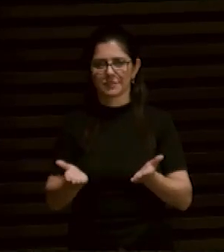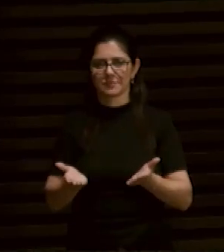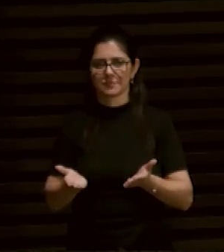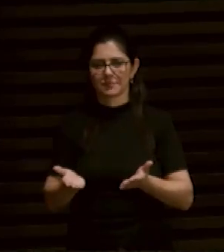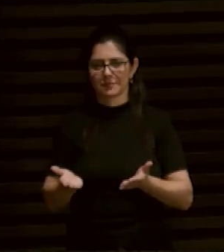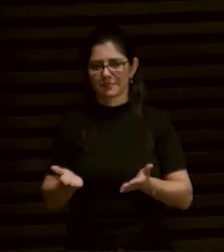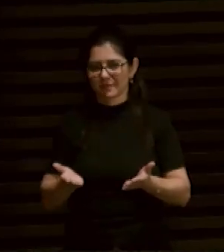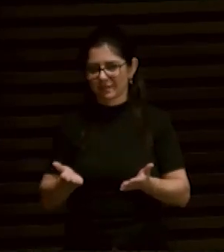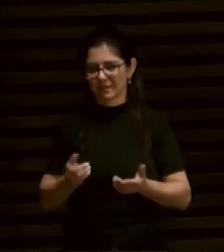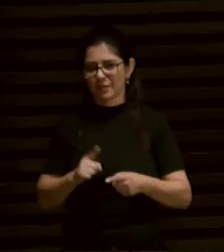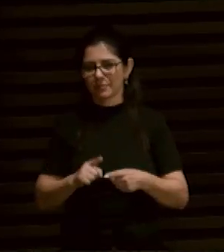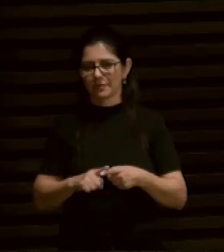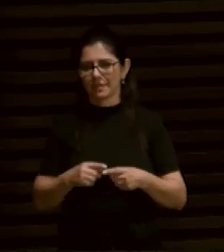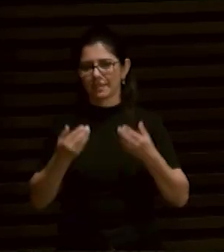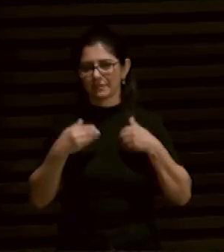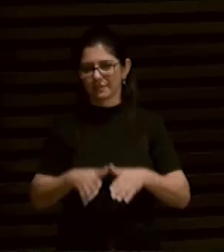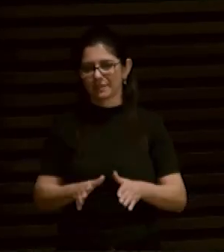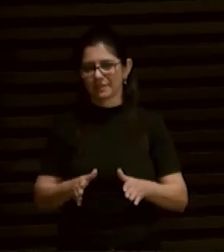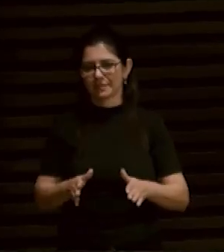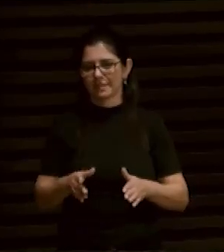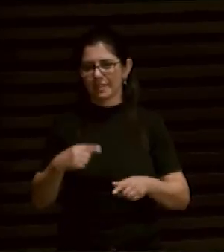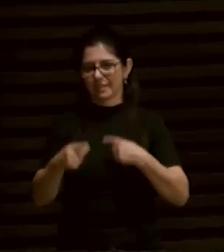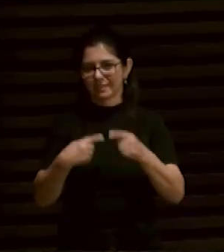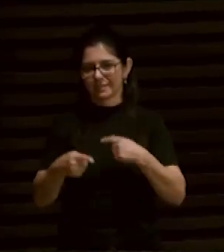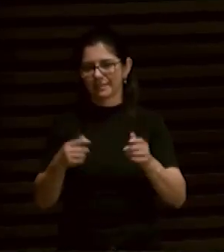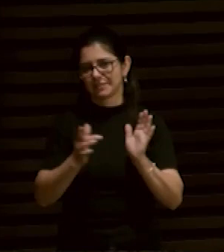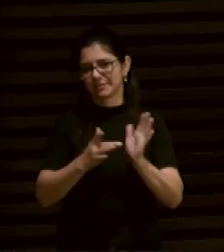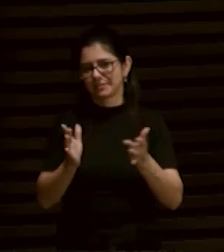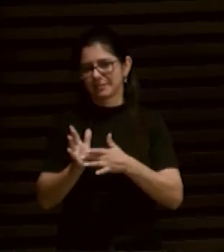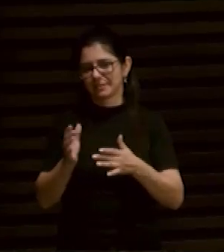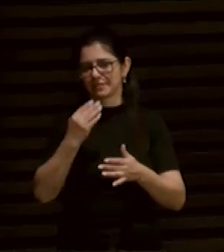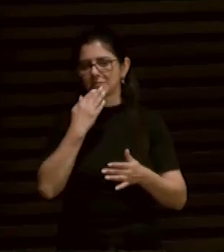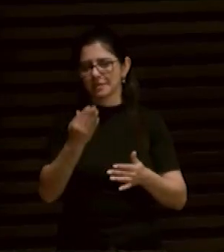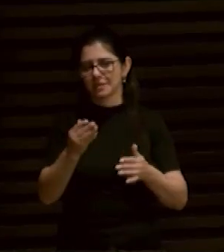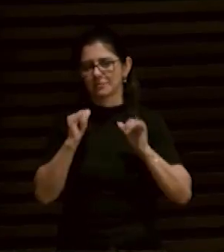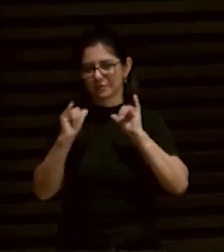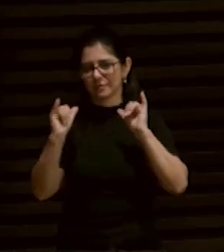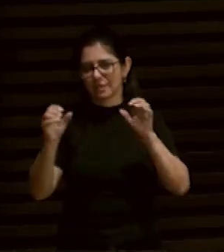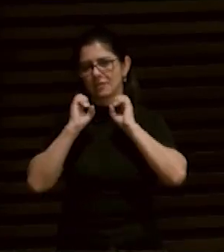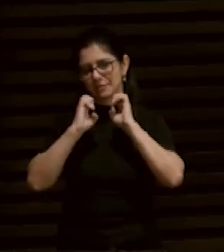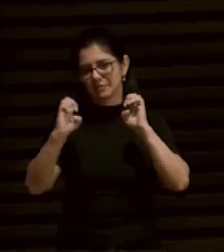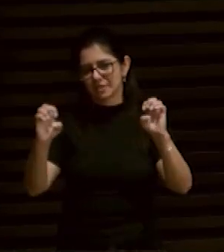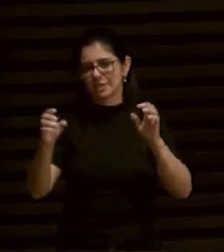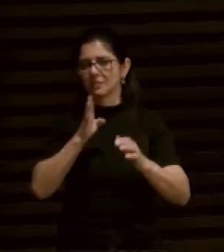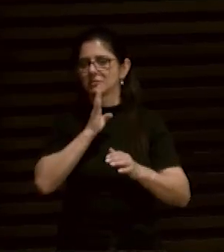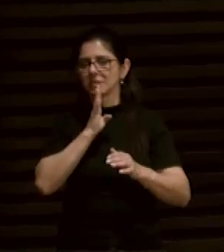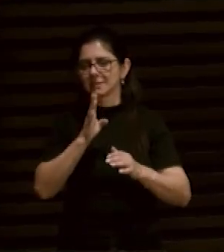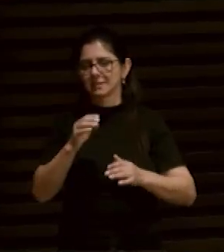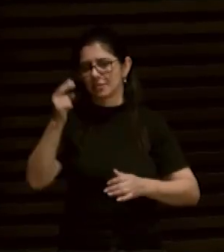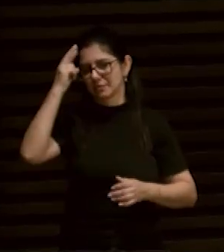irmãos, após Jesus. Nós conhecemos toda a mensagem do Evangelho, conhecemos toda a história da igreja, nós temos